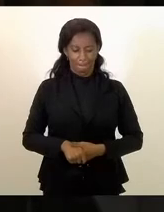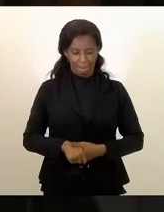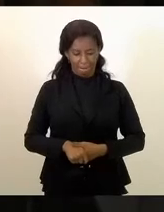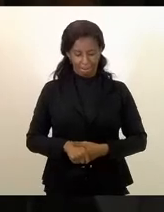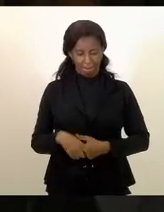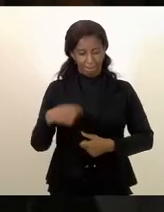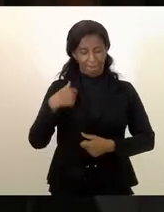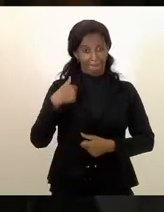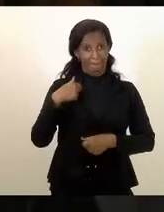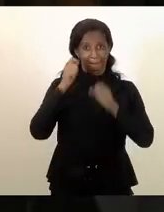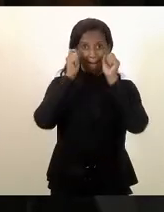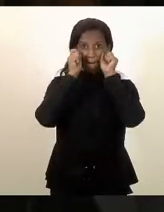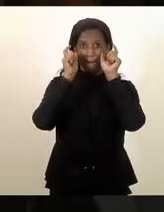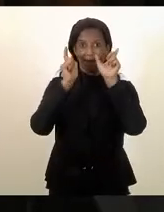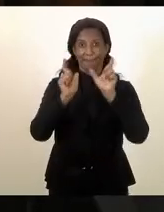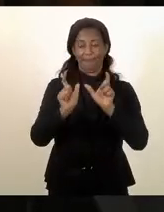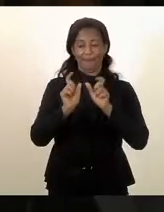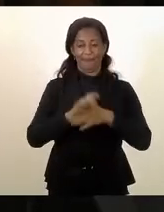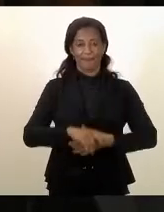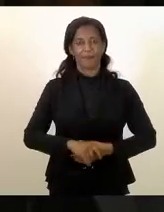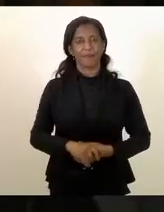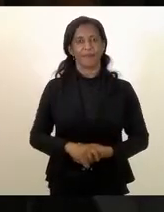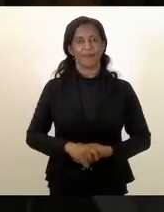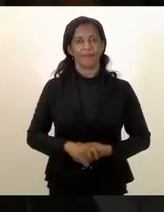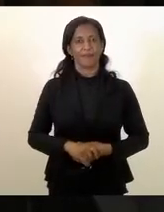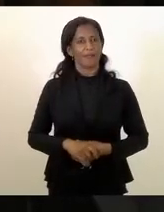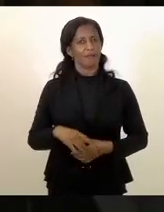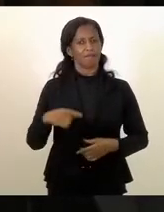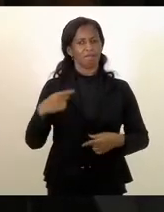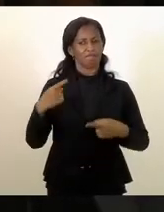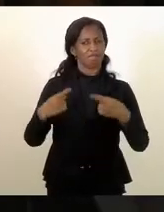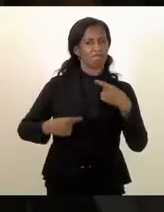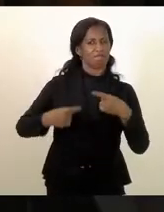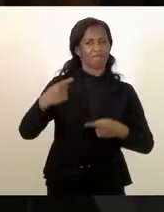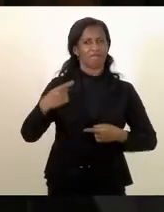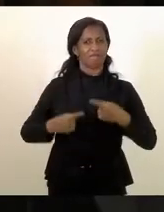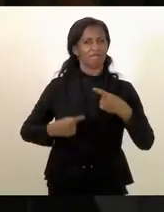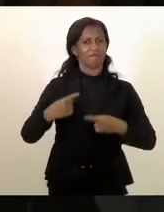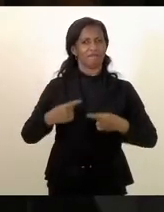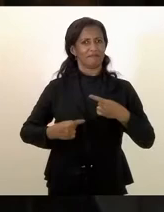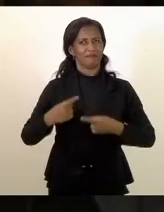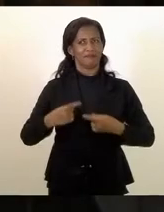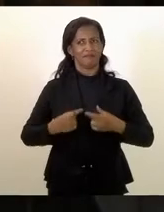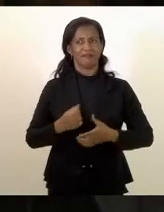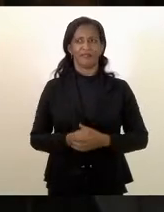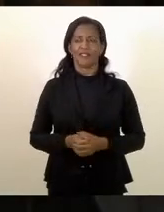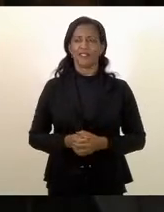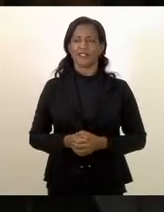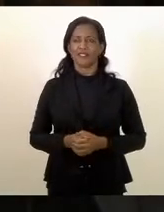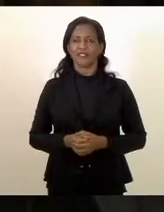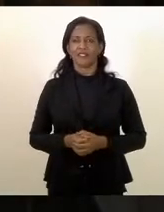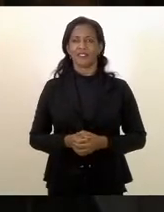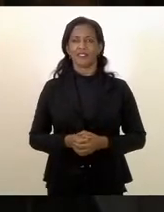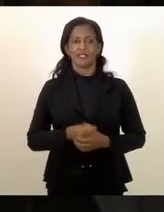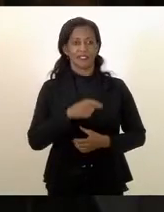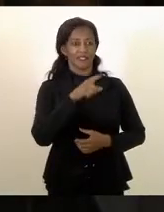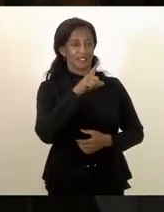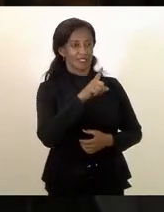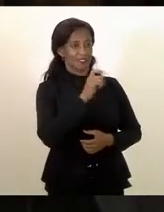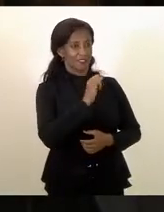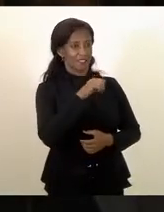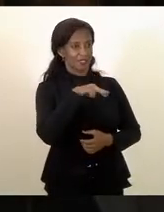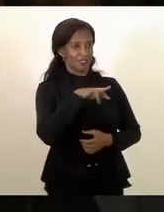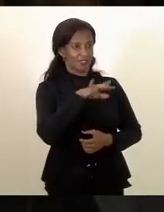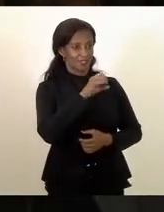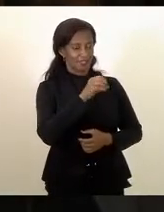atento aqui da discussão que travou deputado Dionísio Lins